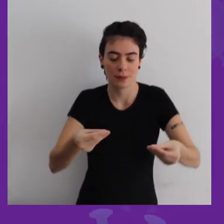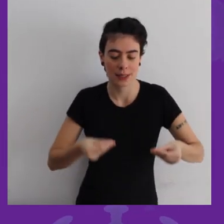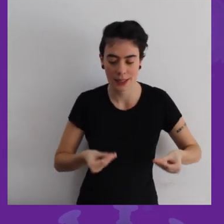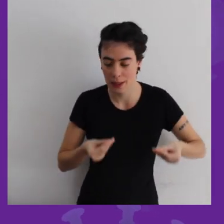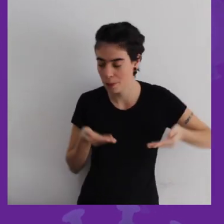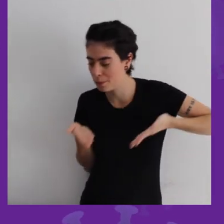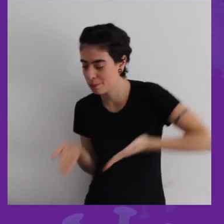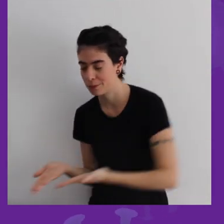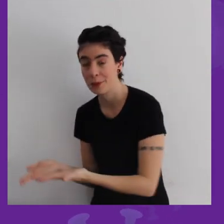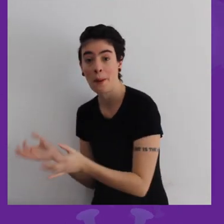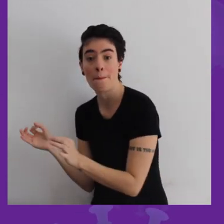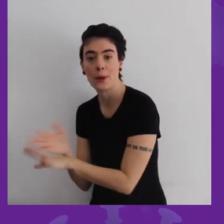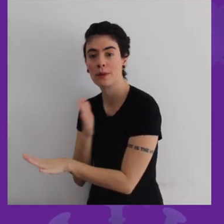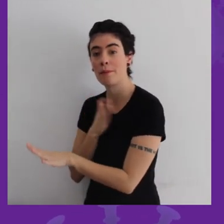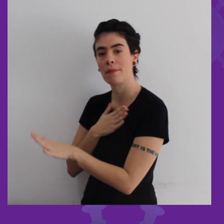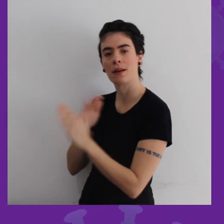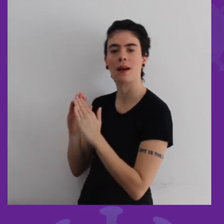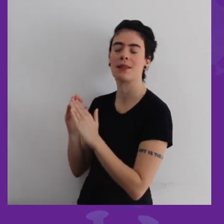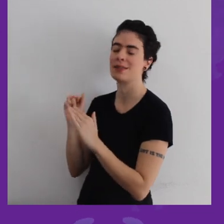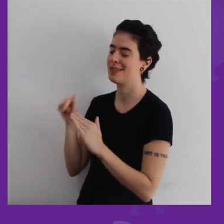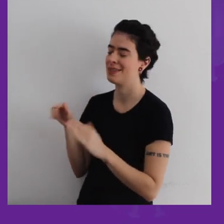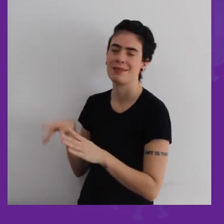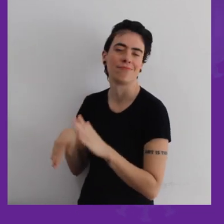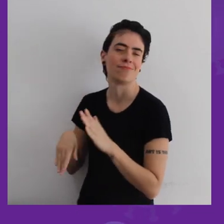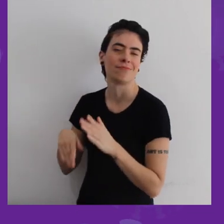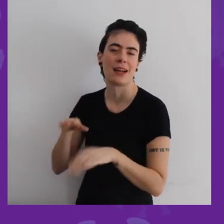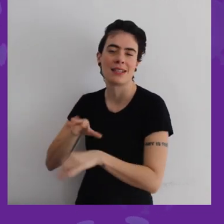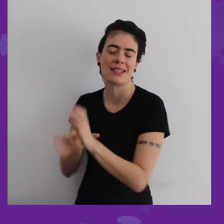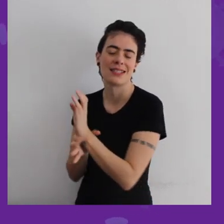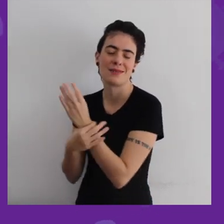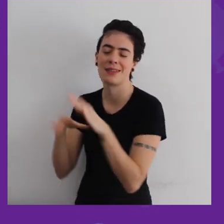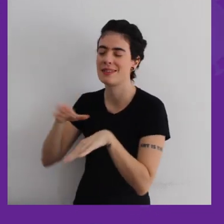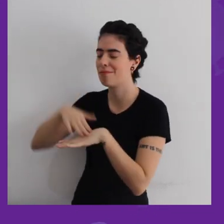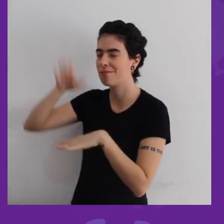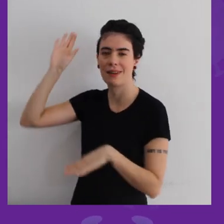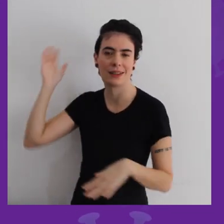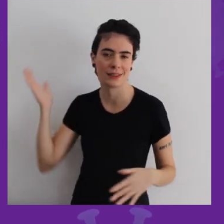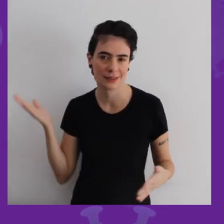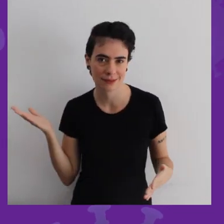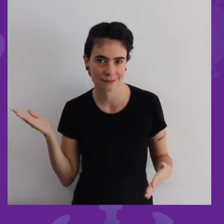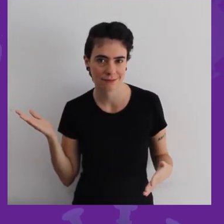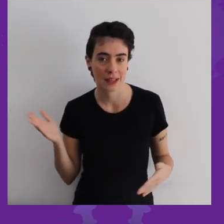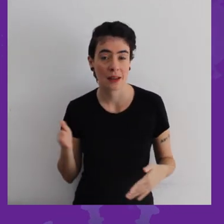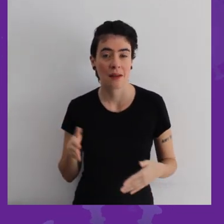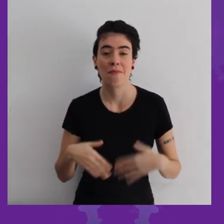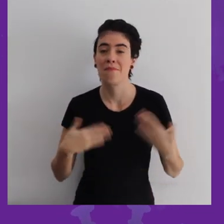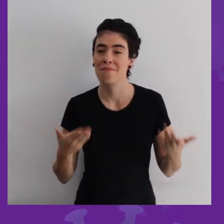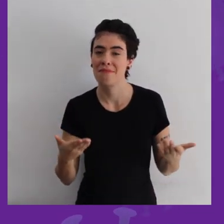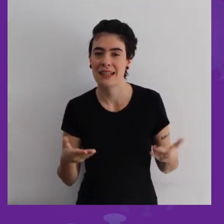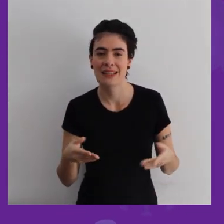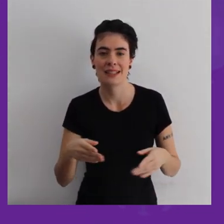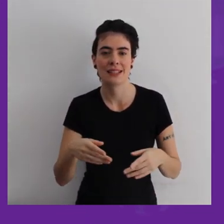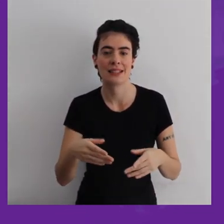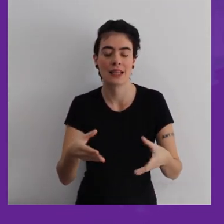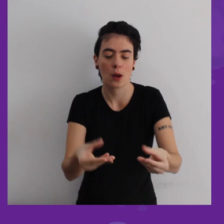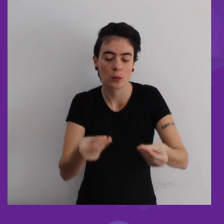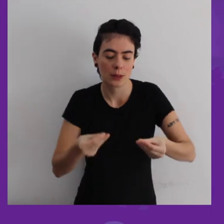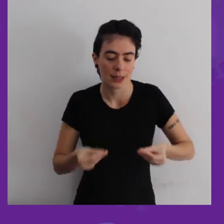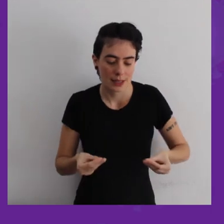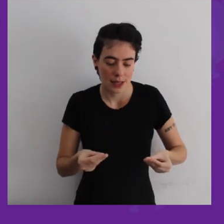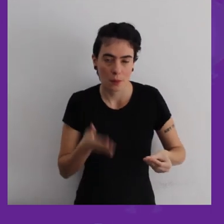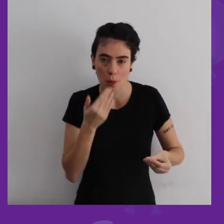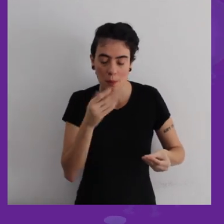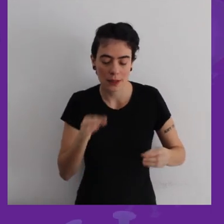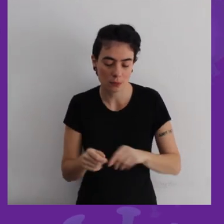fica mais seguro inclusive agora é receber o alimento e jair servindo sem antes aquecer não é